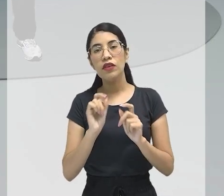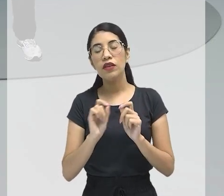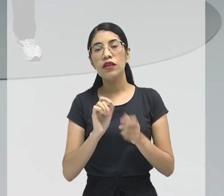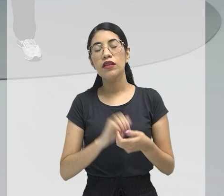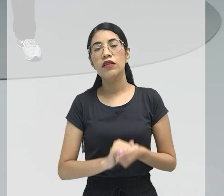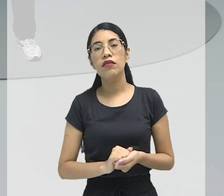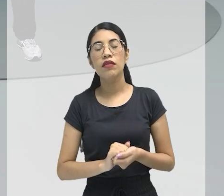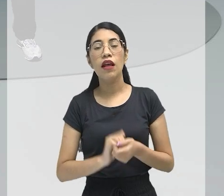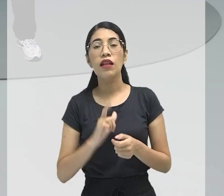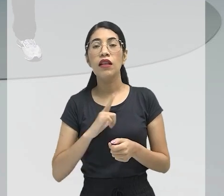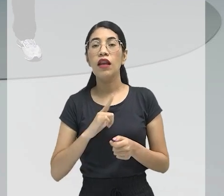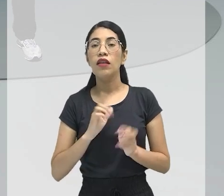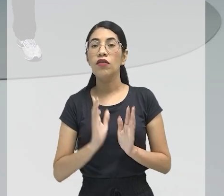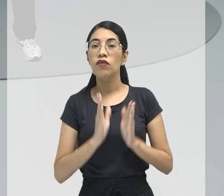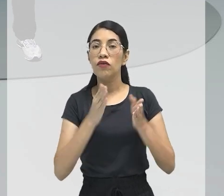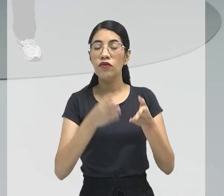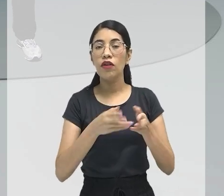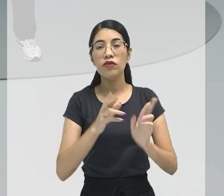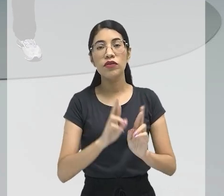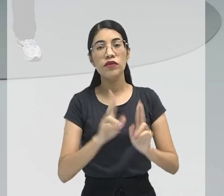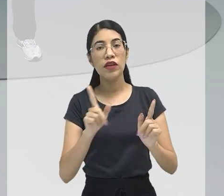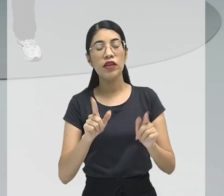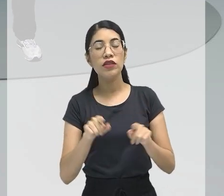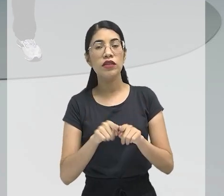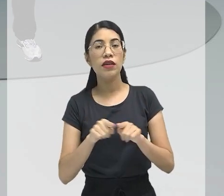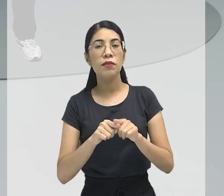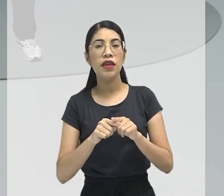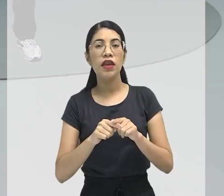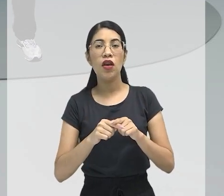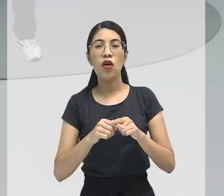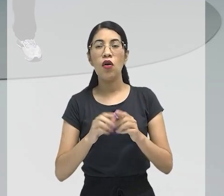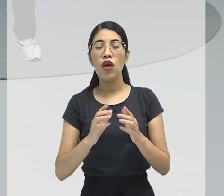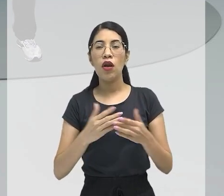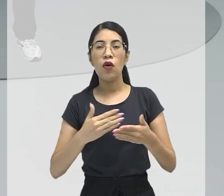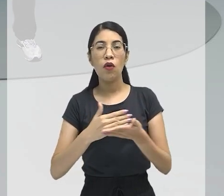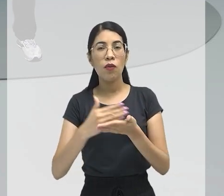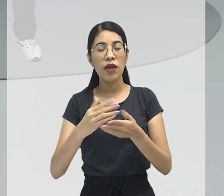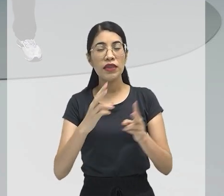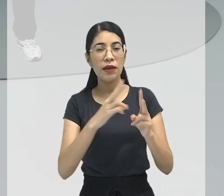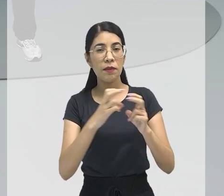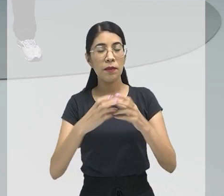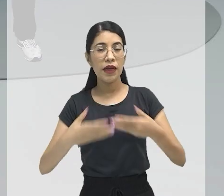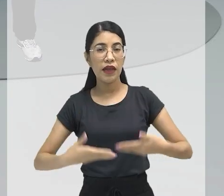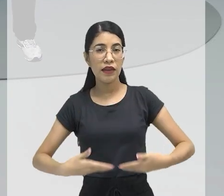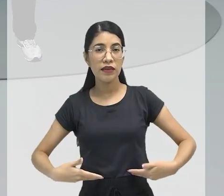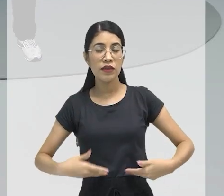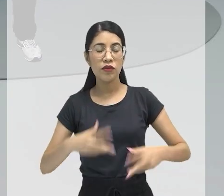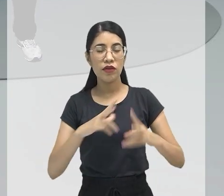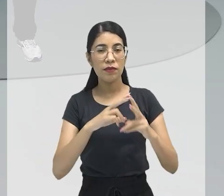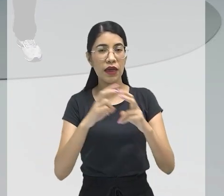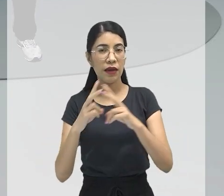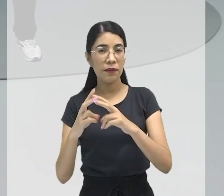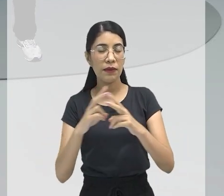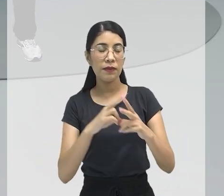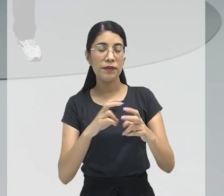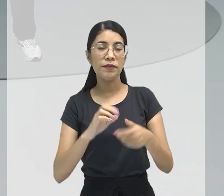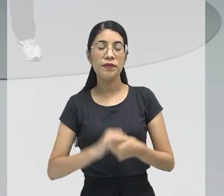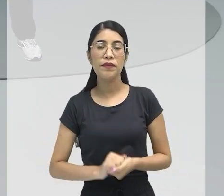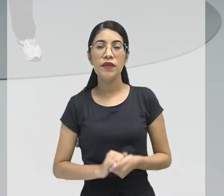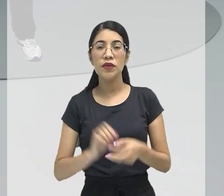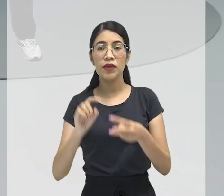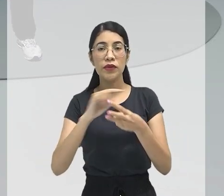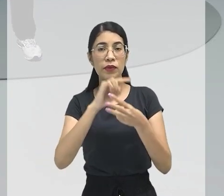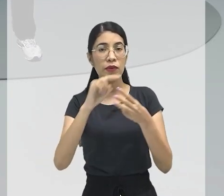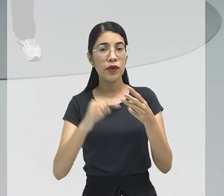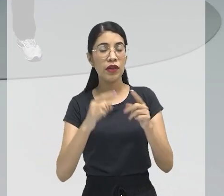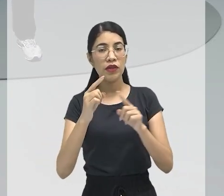um direcionamento aí diferente, já acontece na linha de cintura. Beleza? Tá bom? Então, são essas